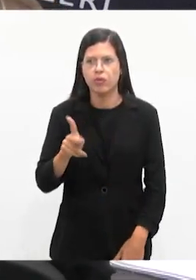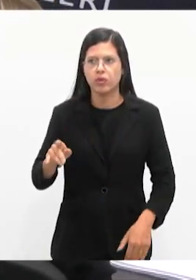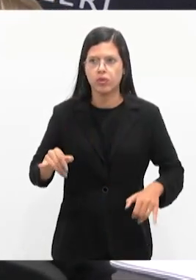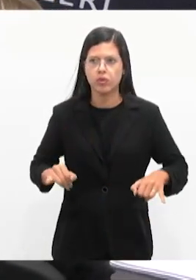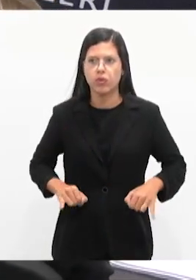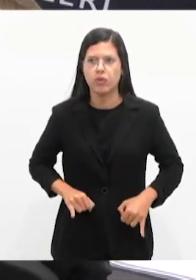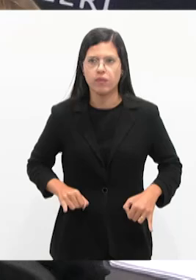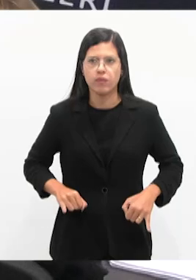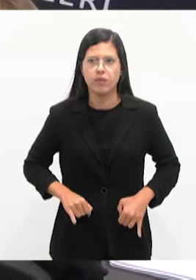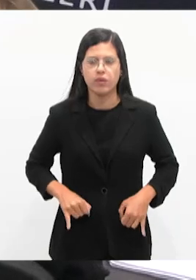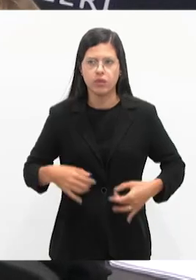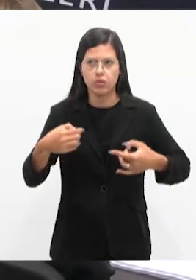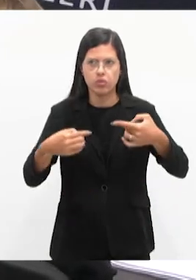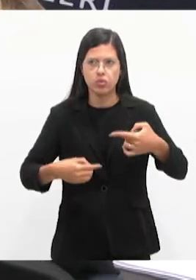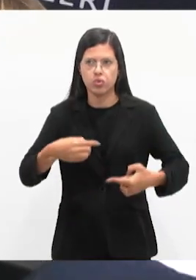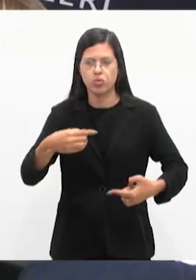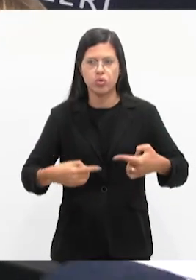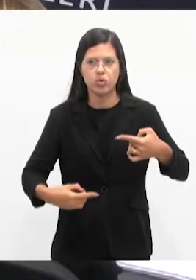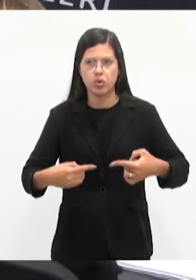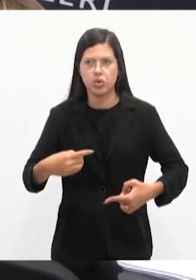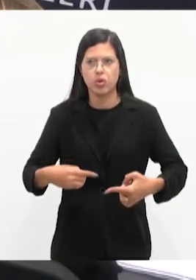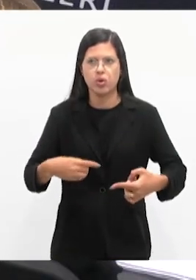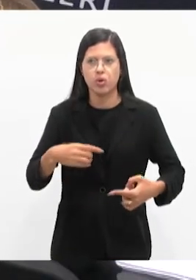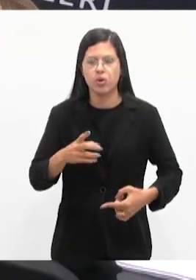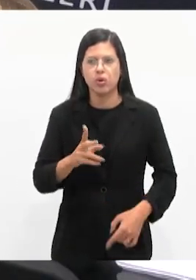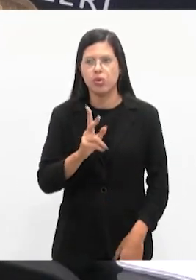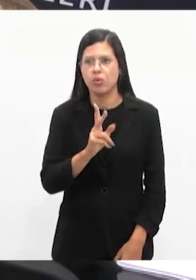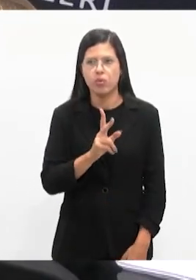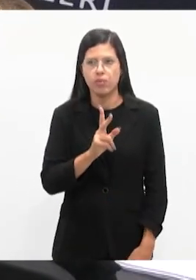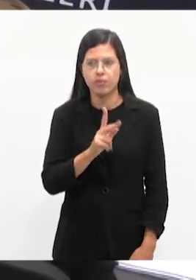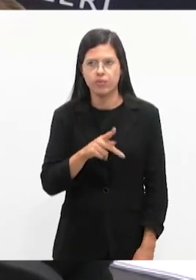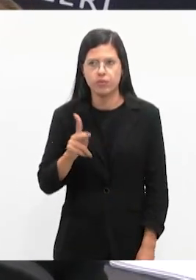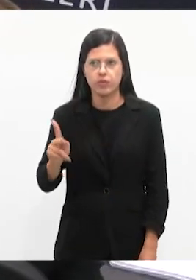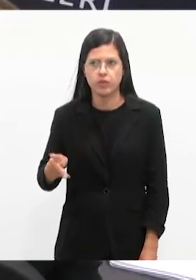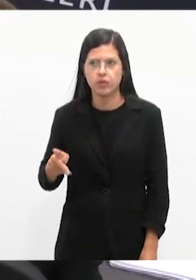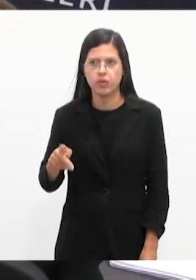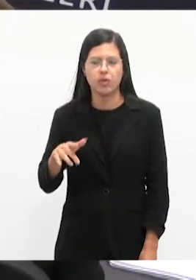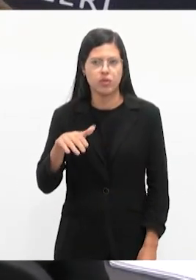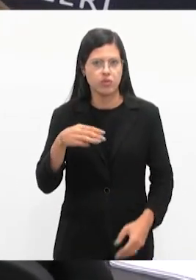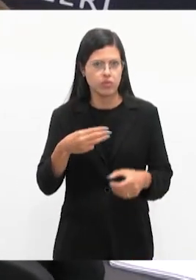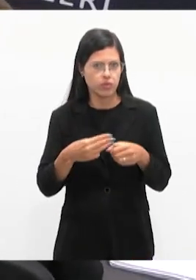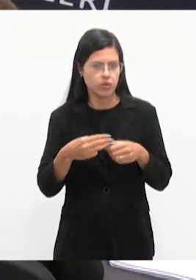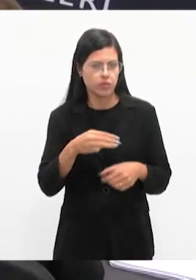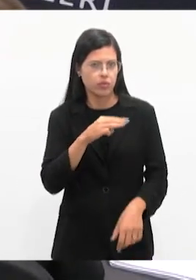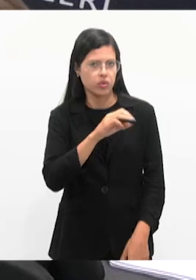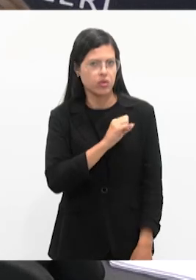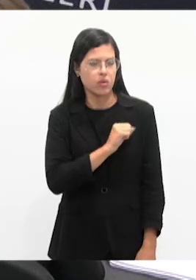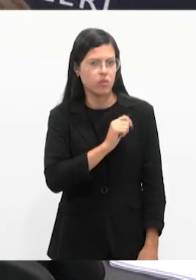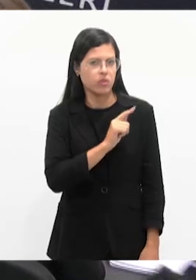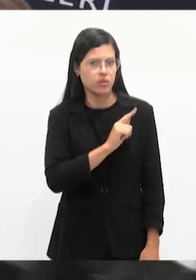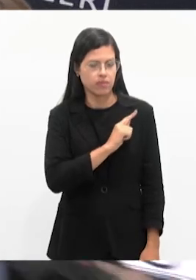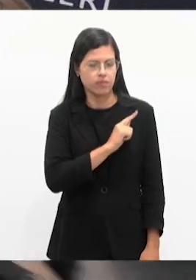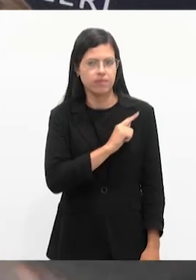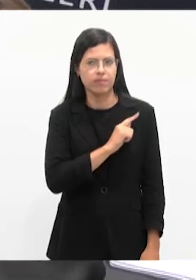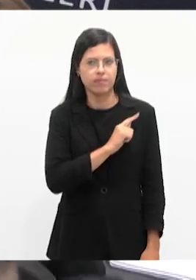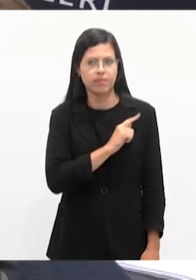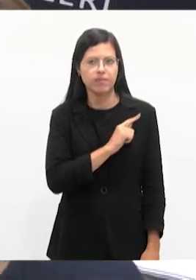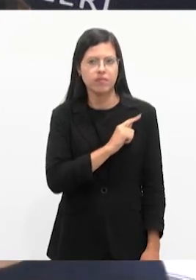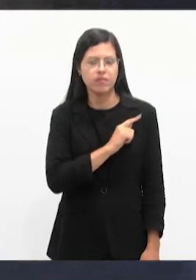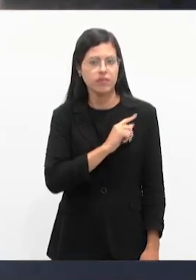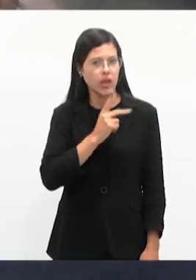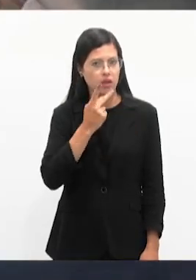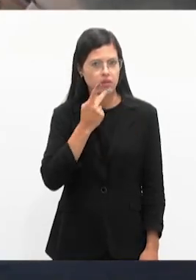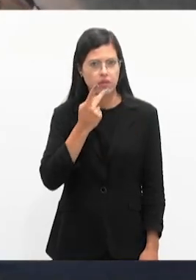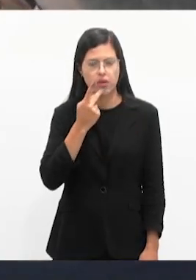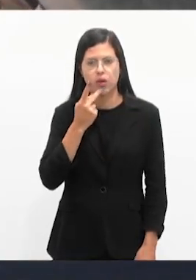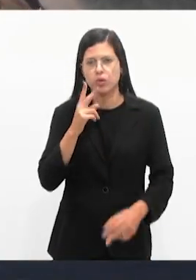sofrendo, e eu discutia isso, inclusive, com professoras da rede municipal de São Gonçalo, dizendo um caso de uma professora